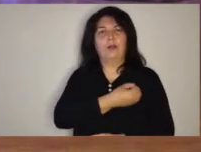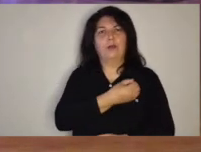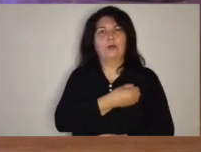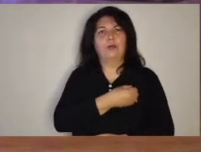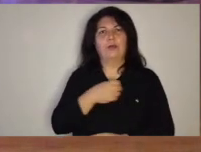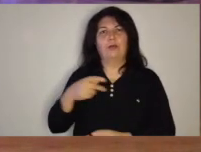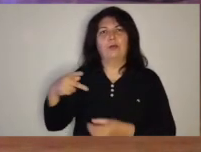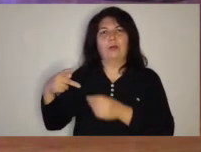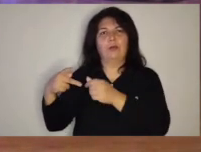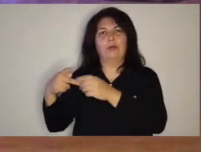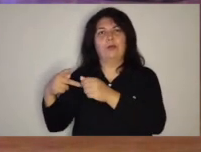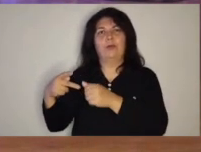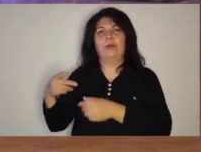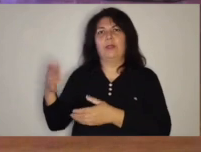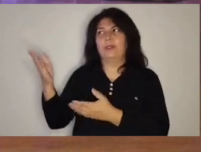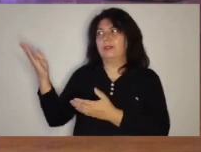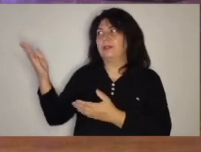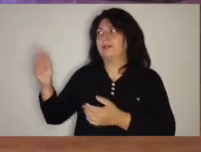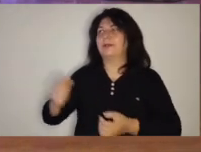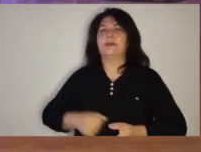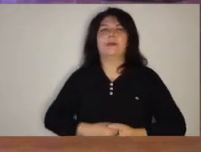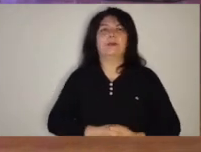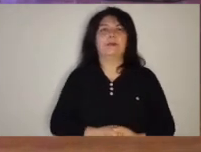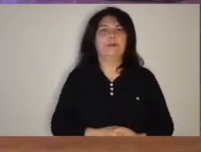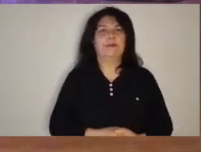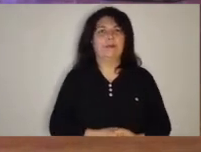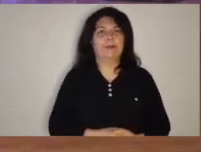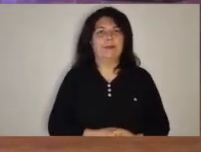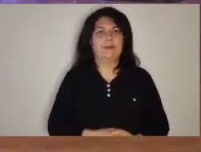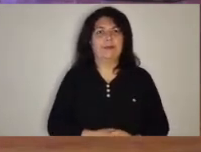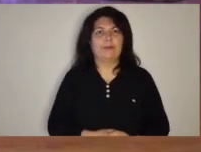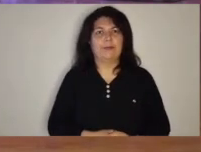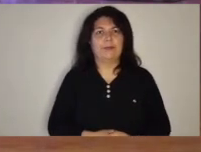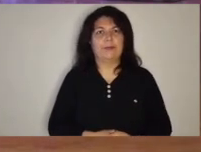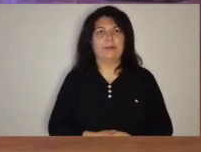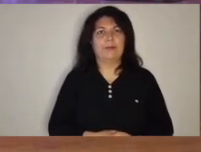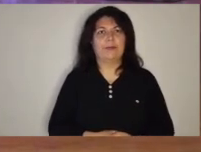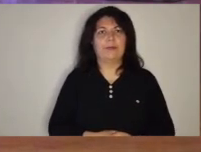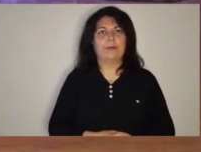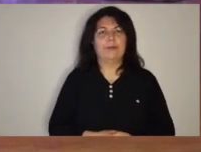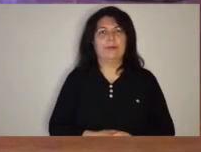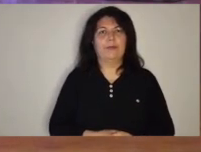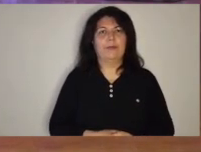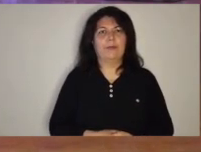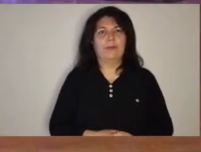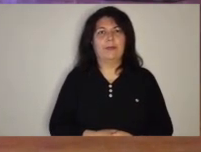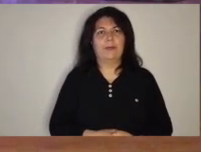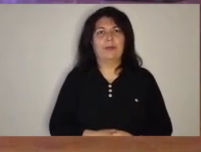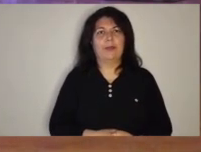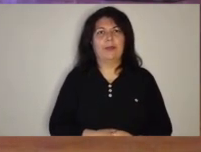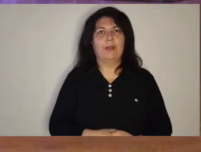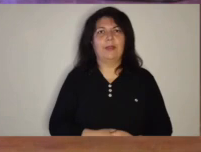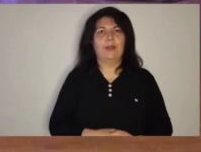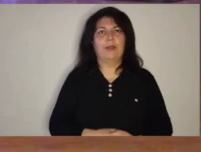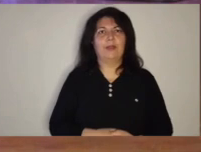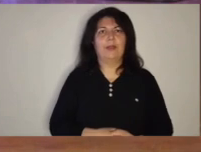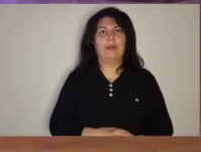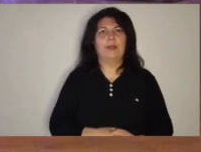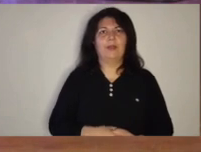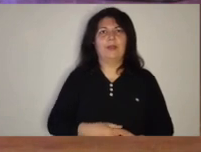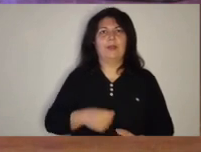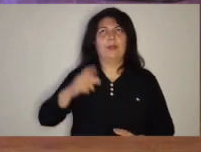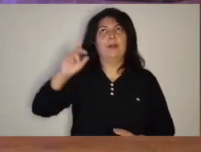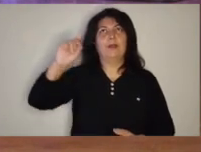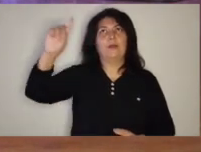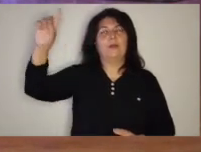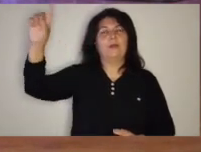e você oferte com amor, gratidão e louvor ao nosso Deus. Pai, estamos aqui mais uma vez, reunidos em